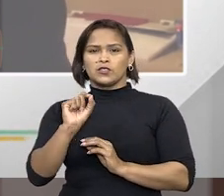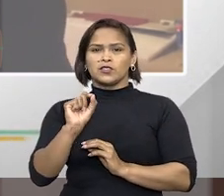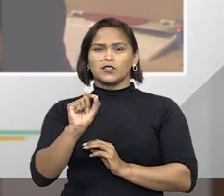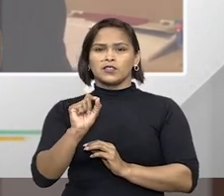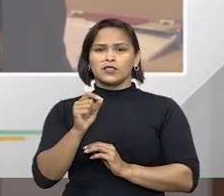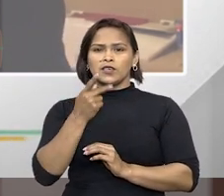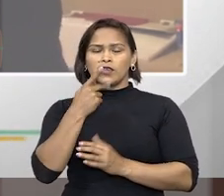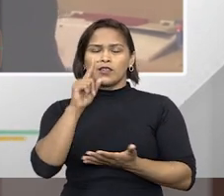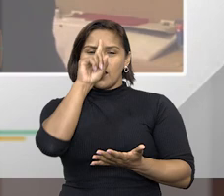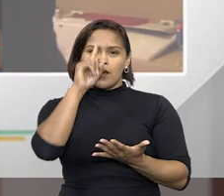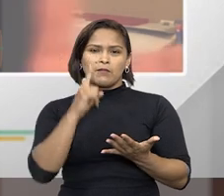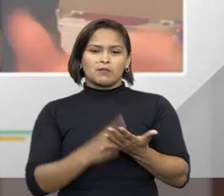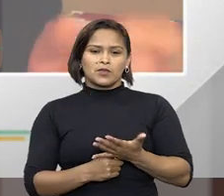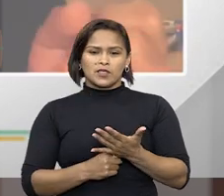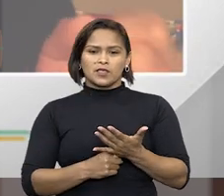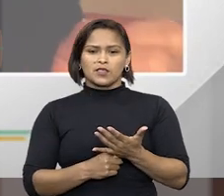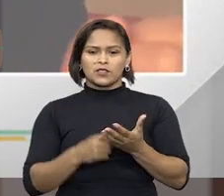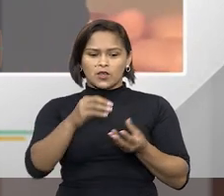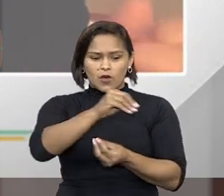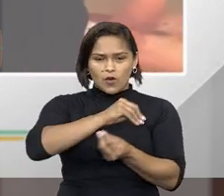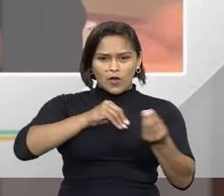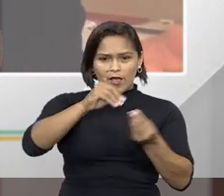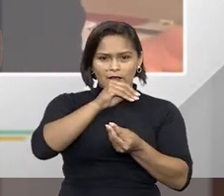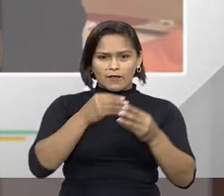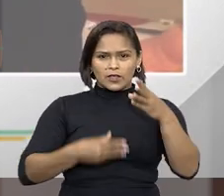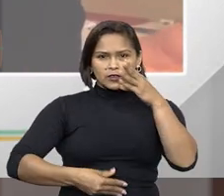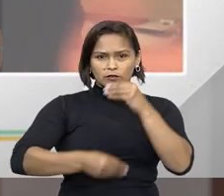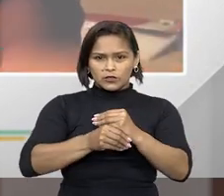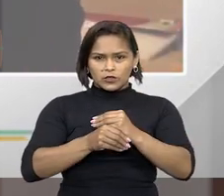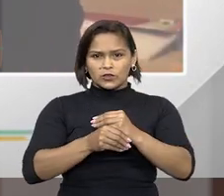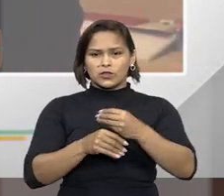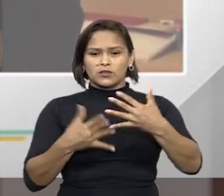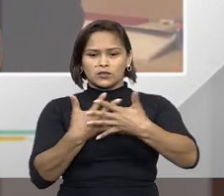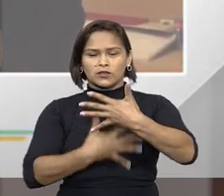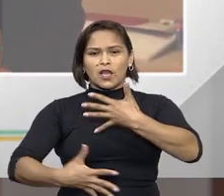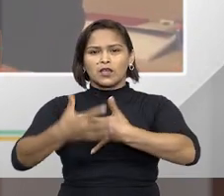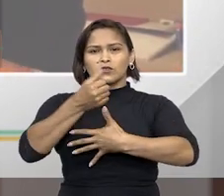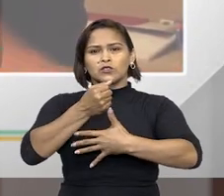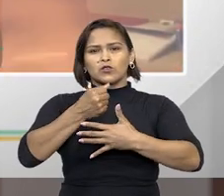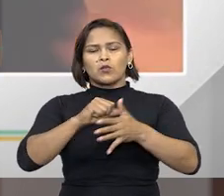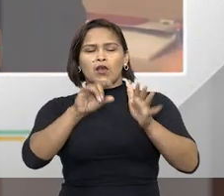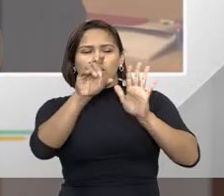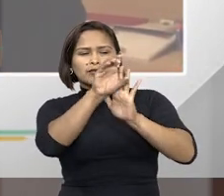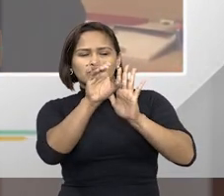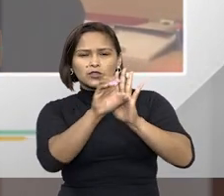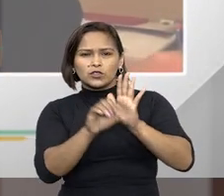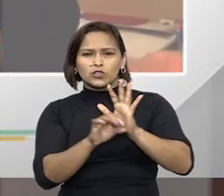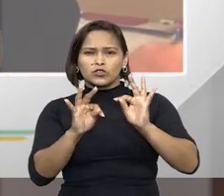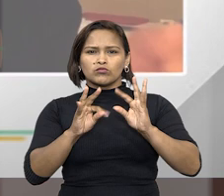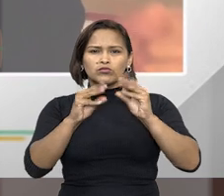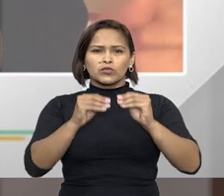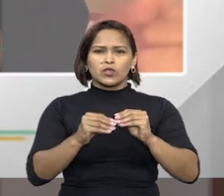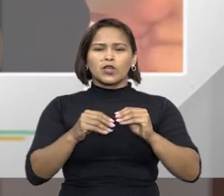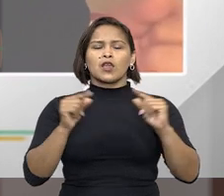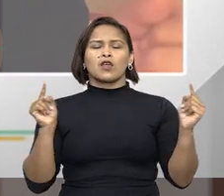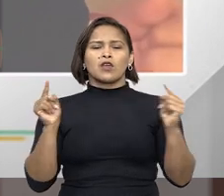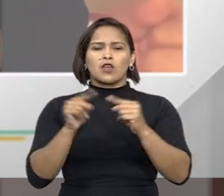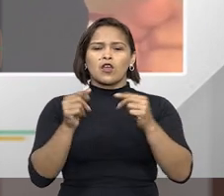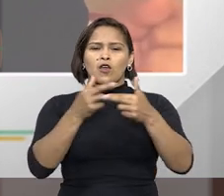com efeito vinculante das súmulas que edita, com base em contáveis dos seus